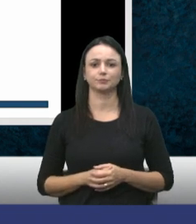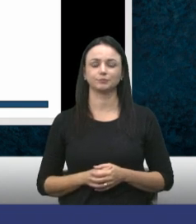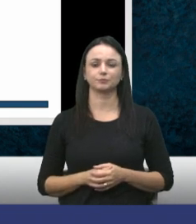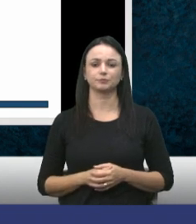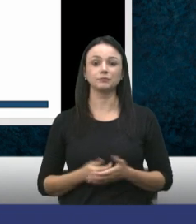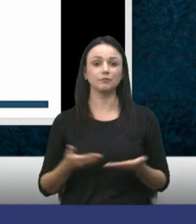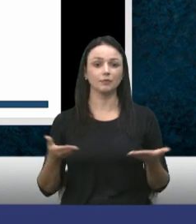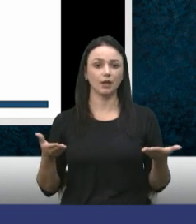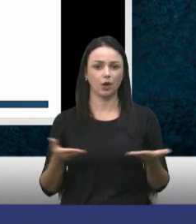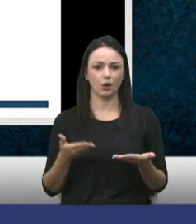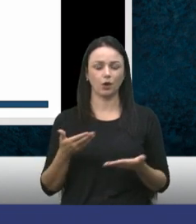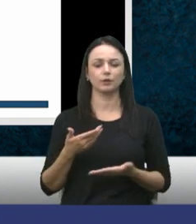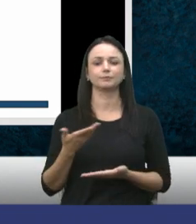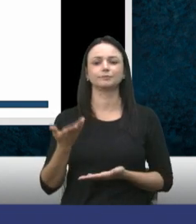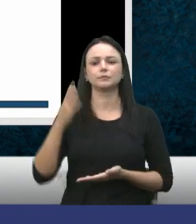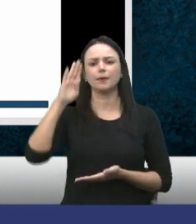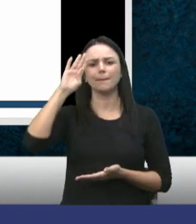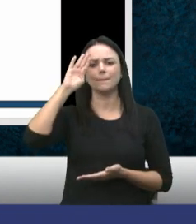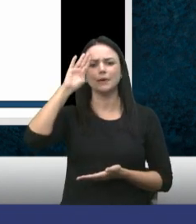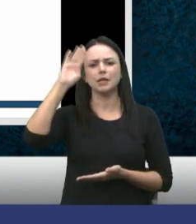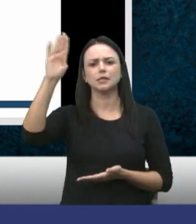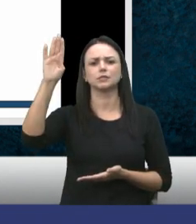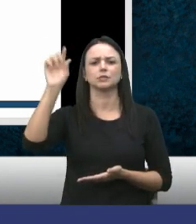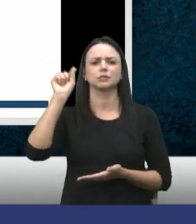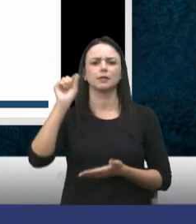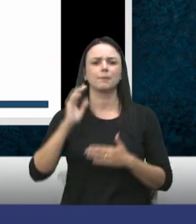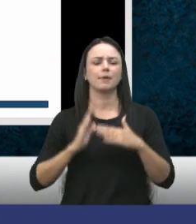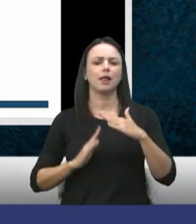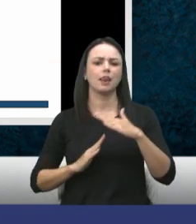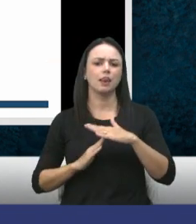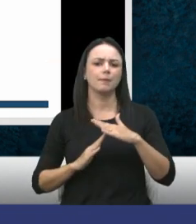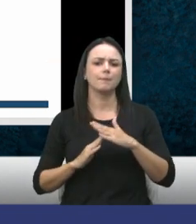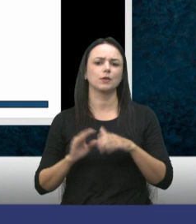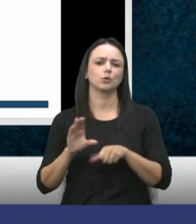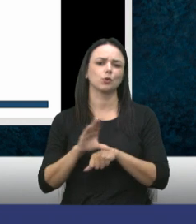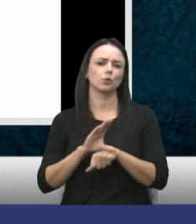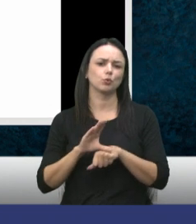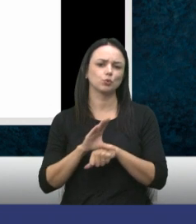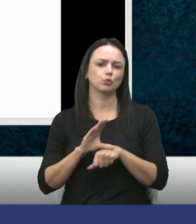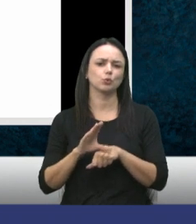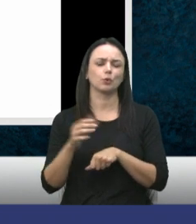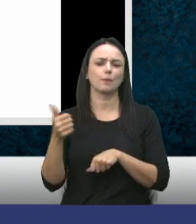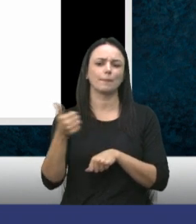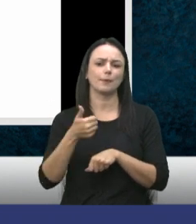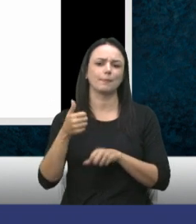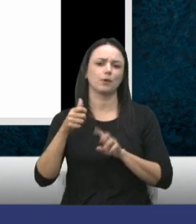E agora partimos para os principais indicadores e os limites constitucionais do primeiro quadrimestre.